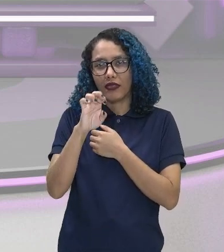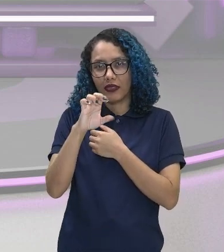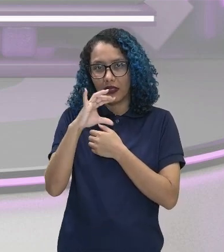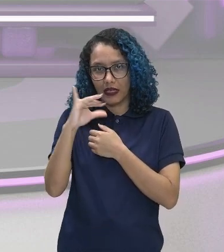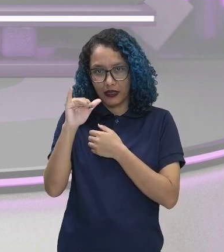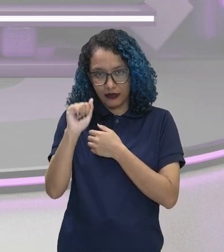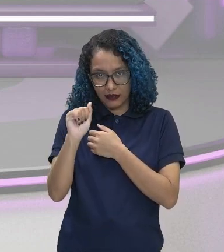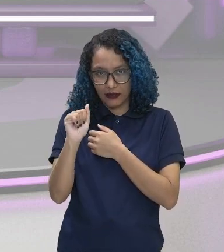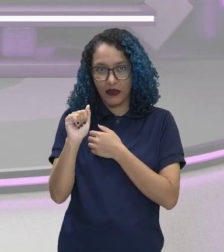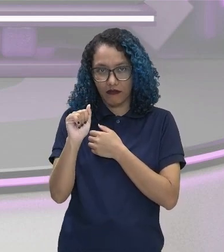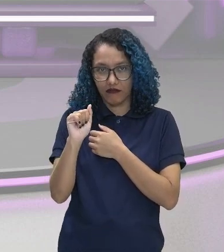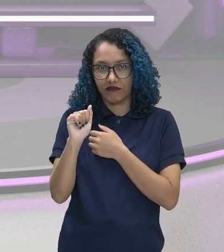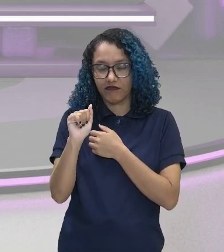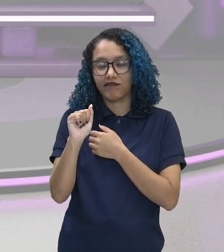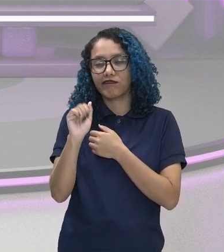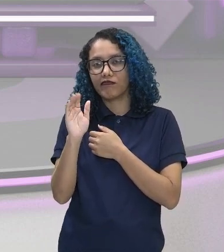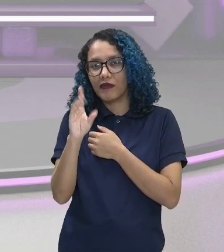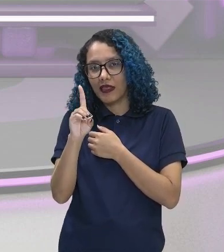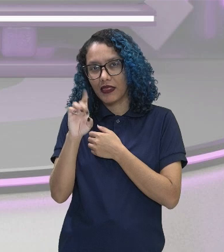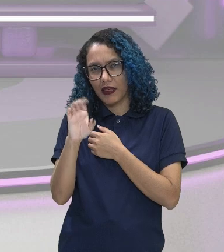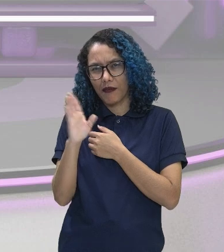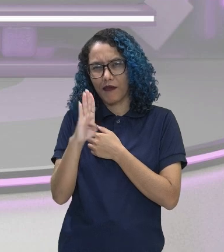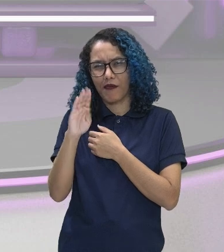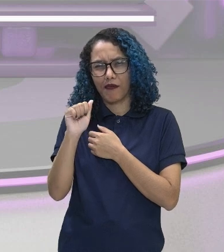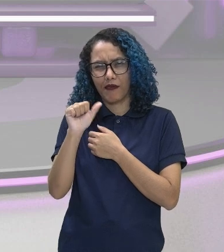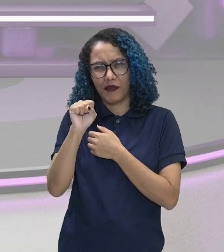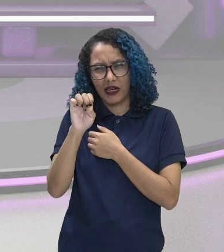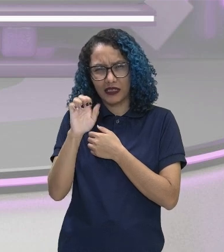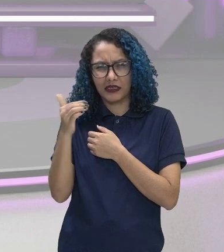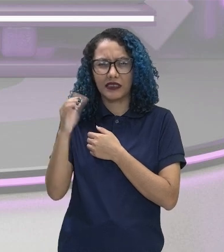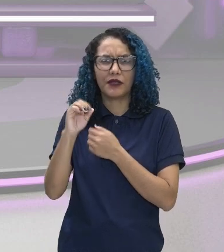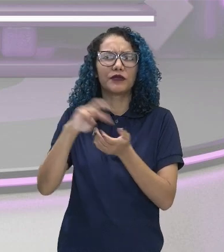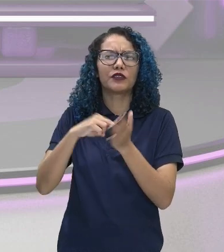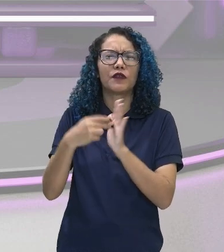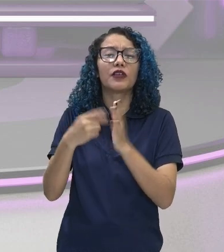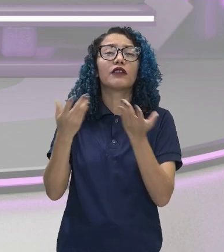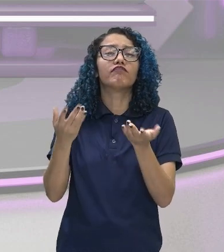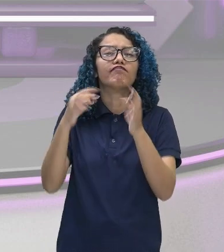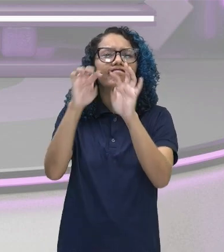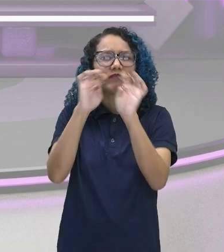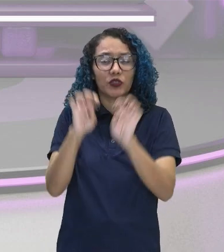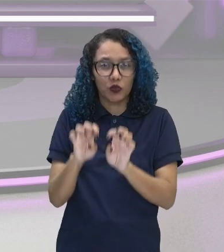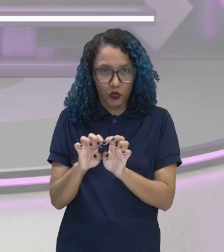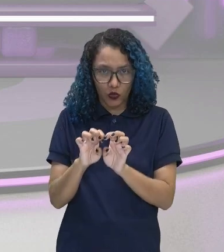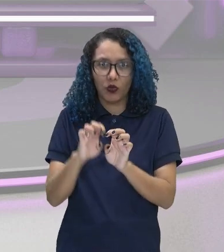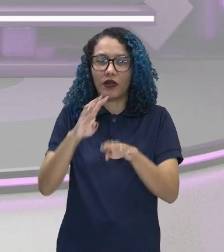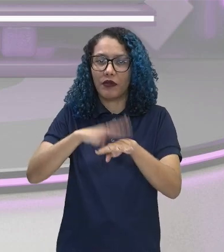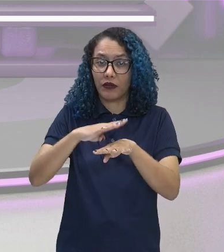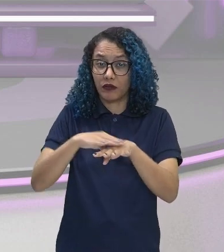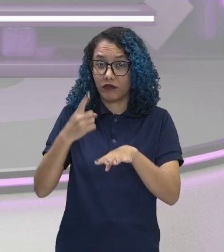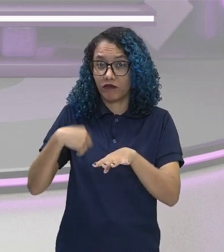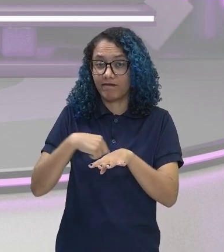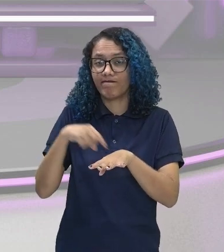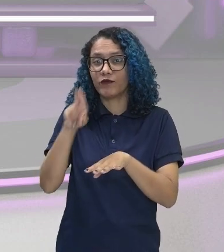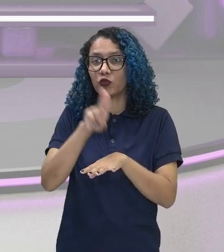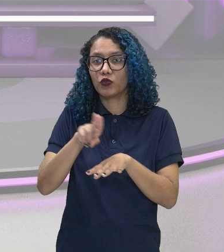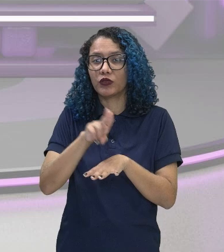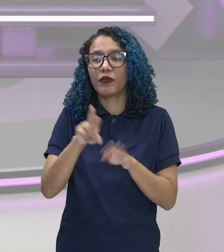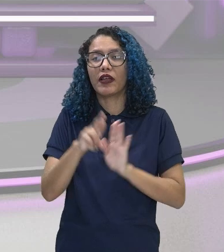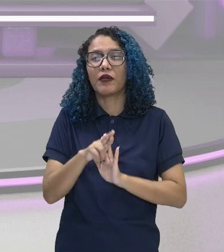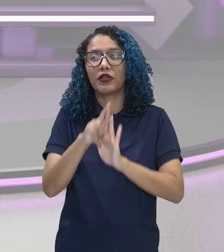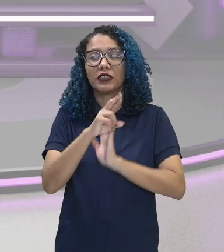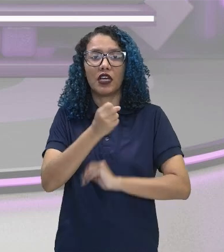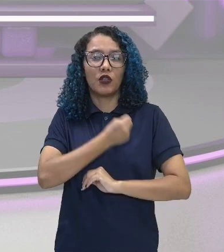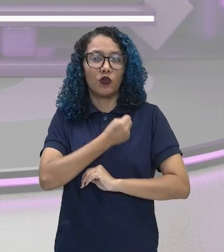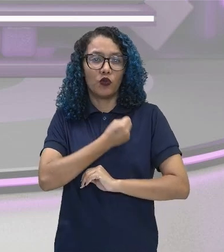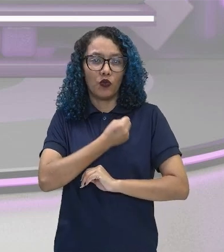alunos, potência de base 10, na verdade, ela é uma estrutura matemática que nós utilizamos para representar números